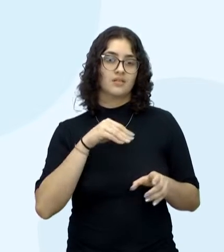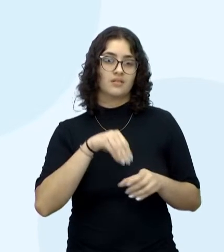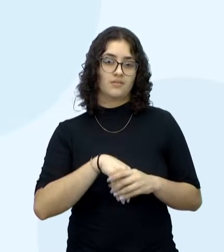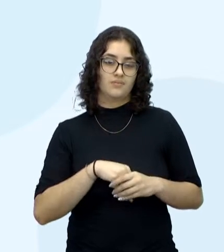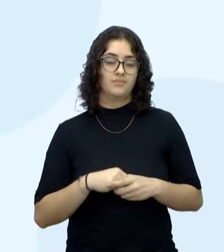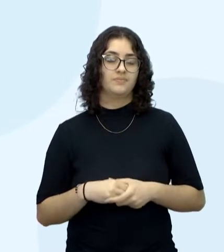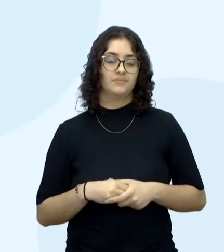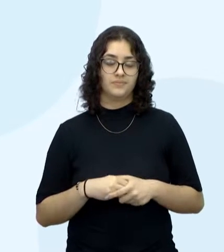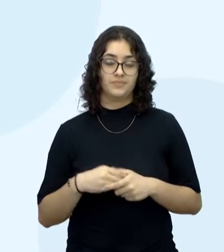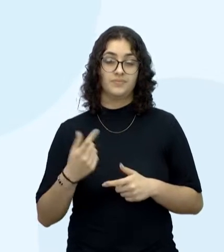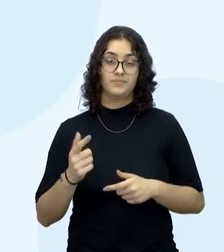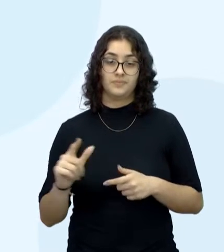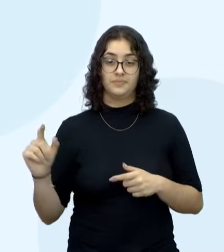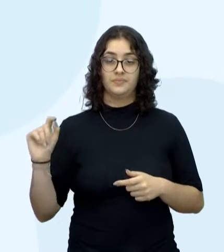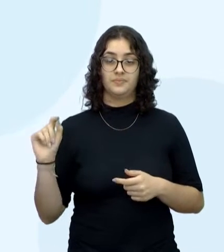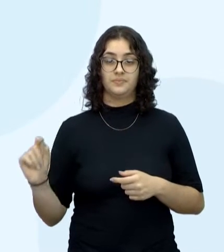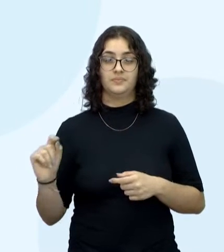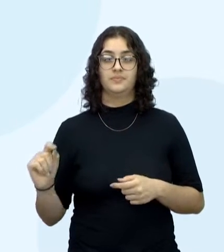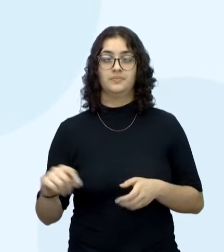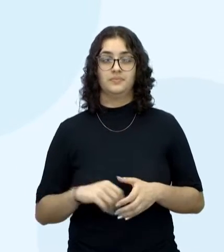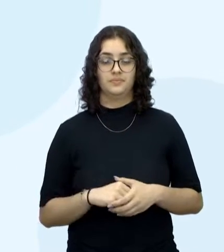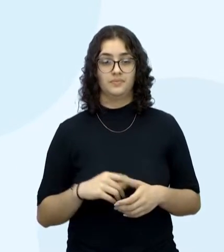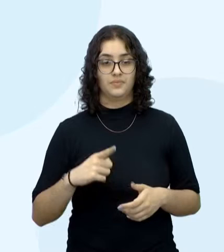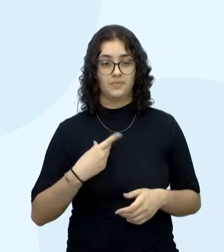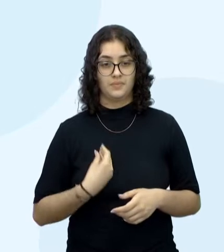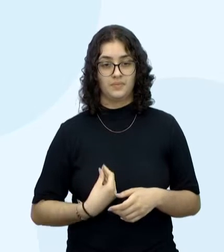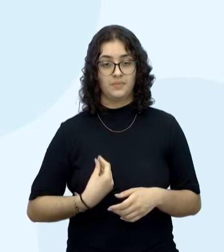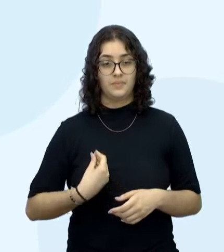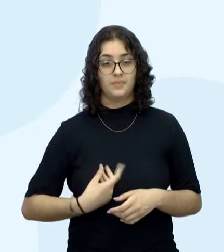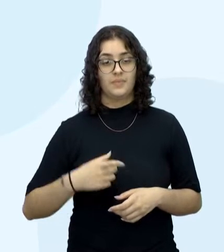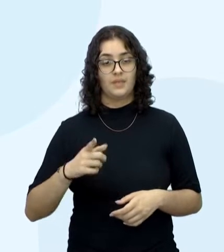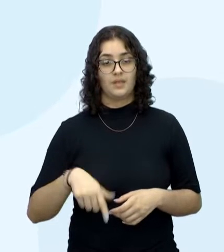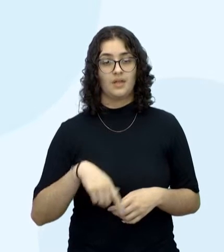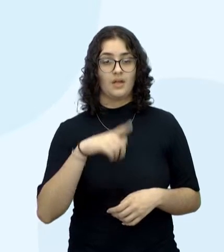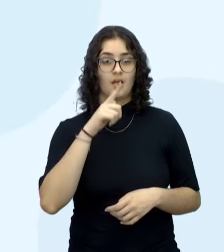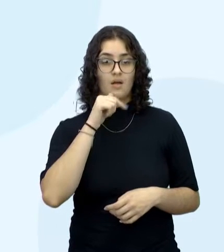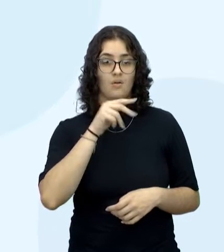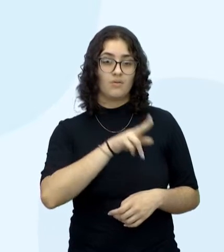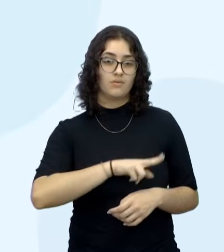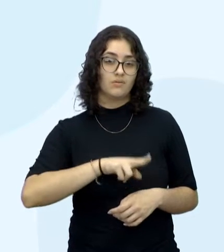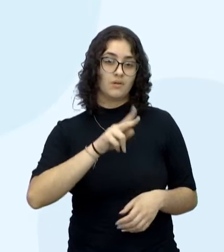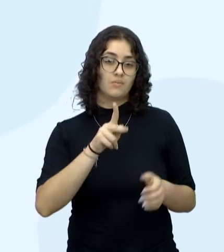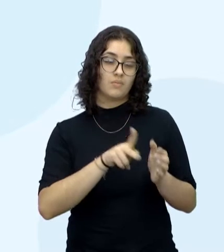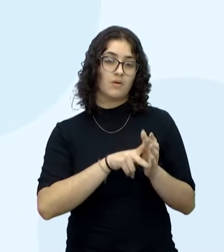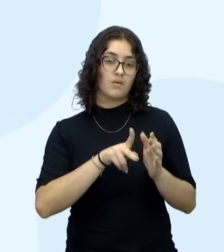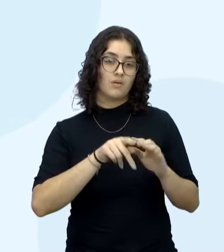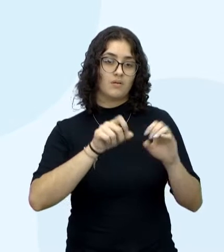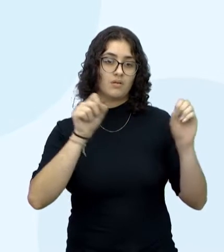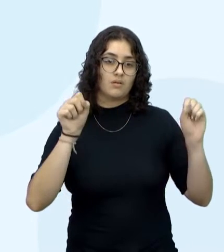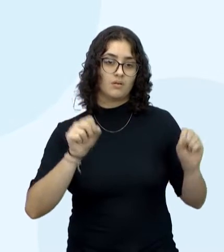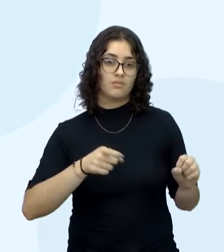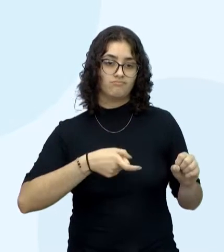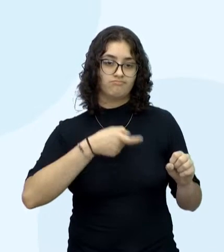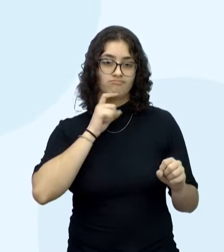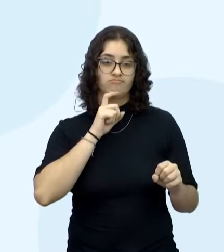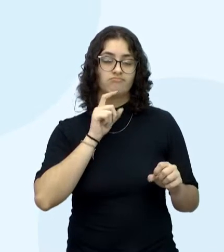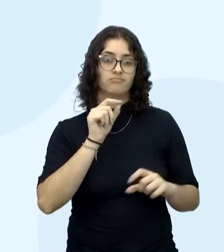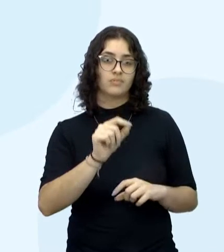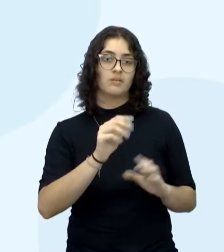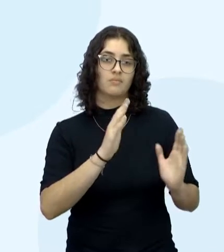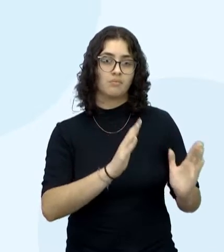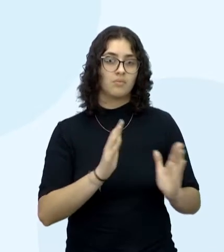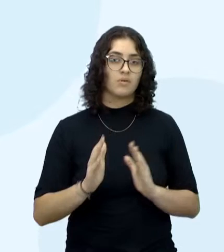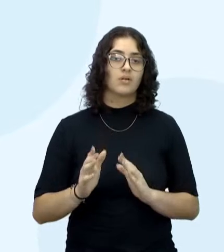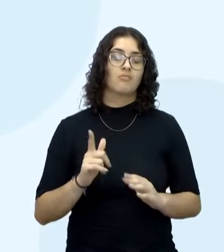organismos. Outro efluente que afeta esses modos de vida são águas anteriormente utilizadas em sistema de refrigeração. Então vamos por partes,